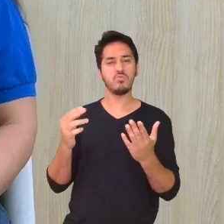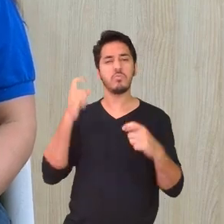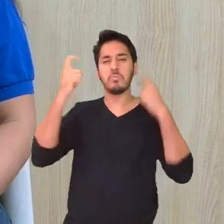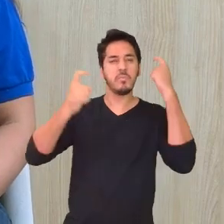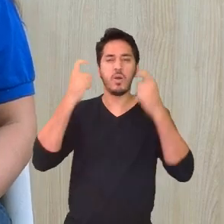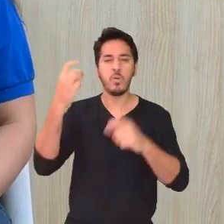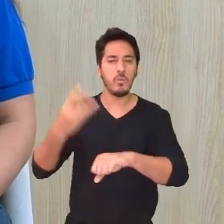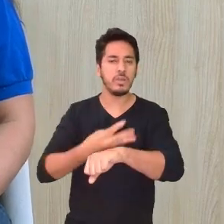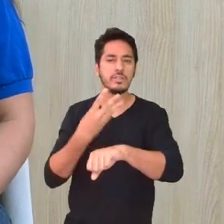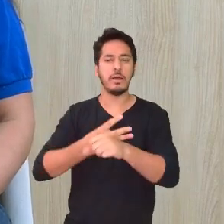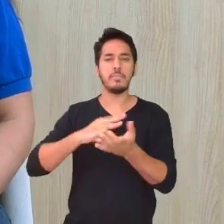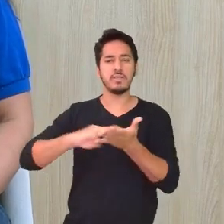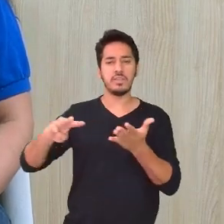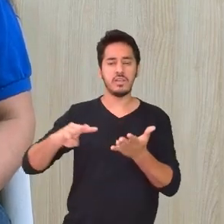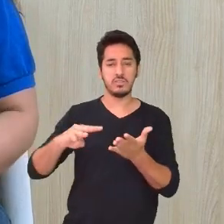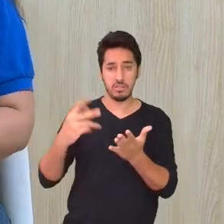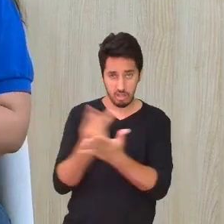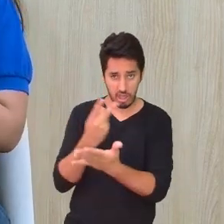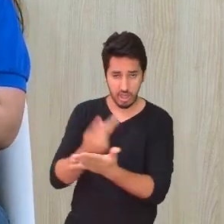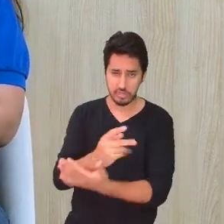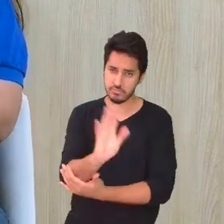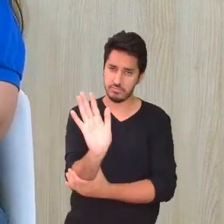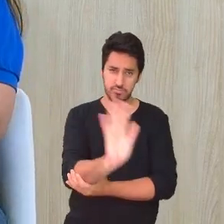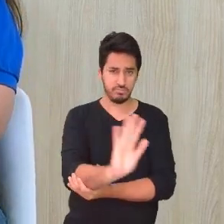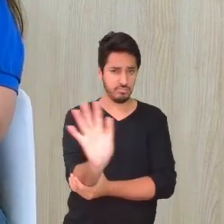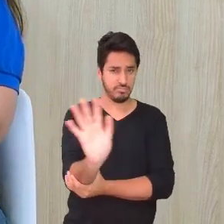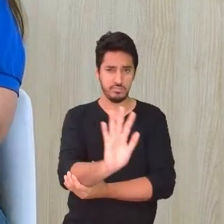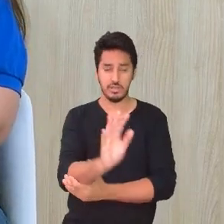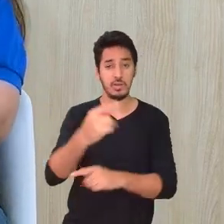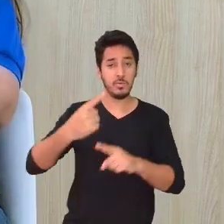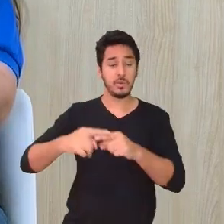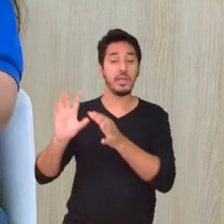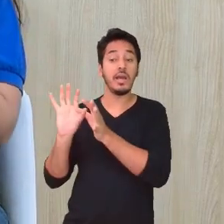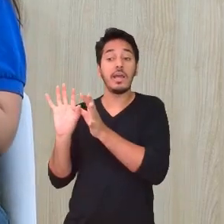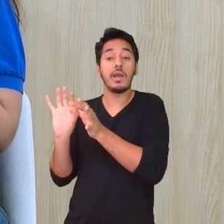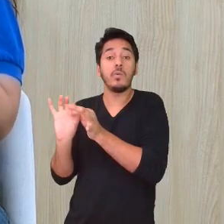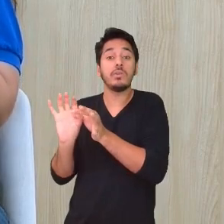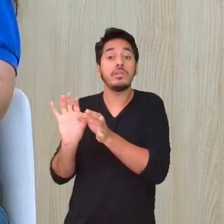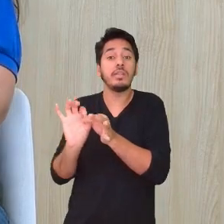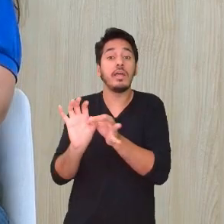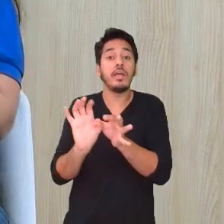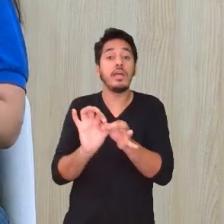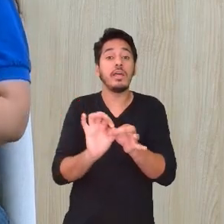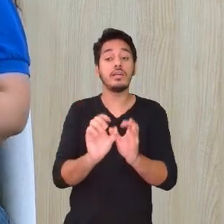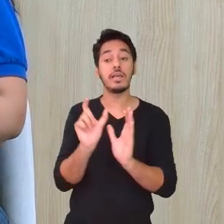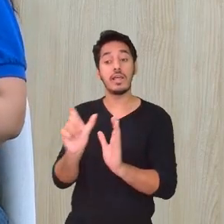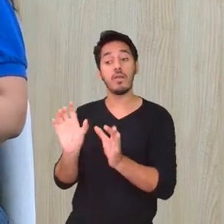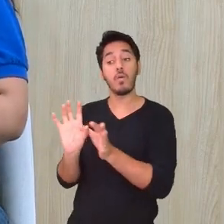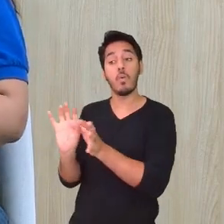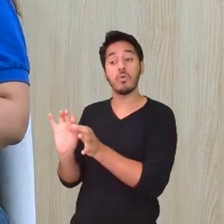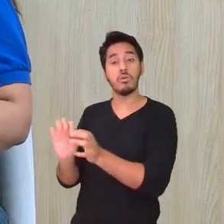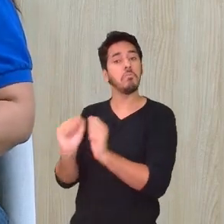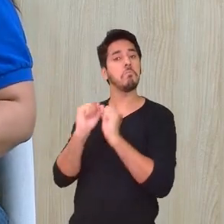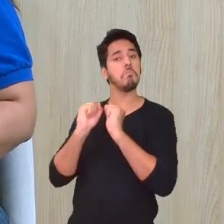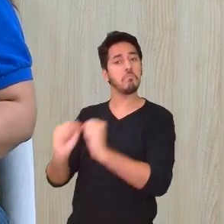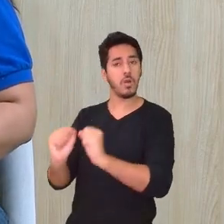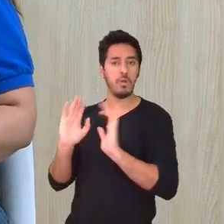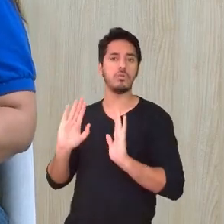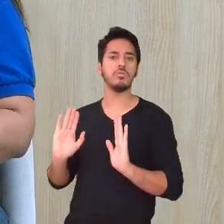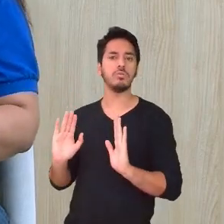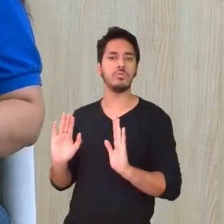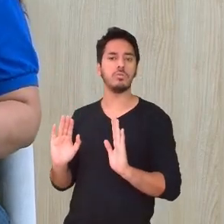preocupa. E isso, ele não está errado. Por quê? Porque aquele contexto, não é, Tiago? Naquele contexto é adequado a gente escrever